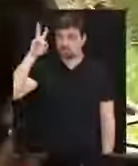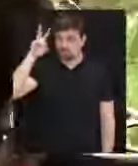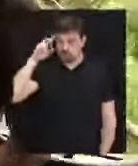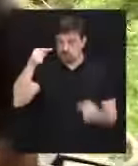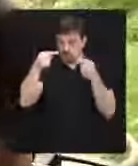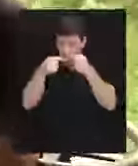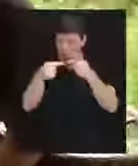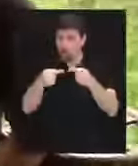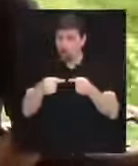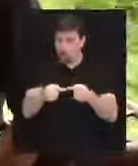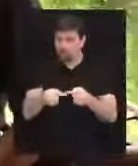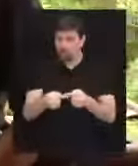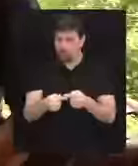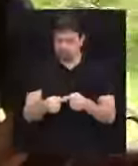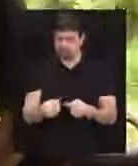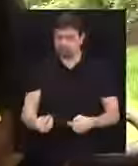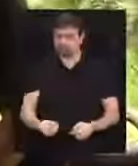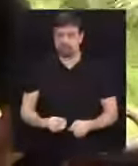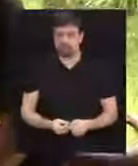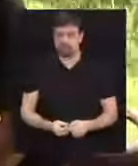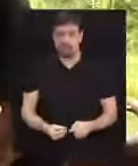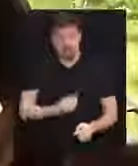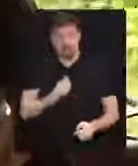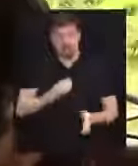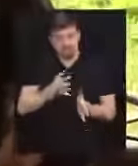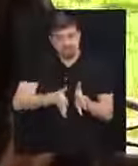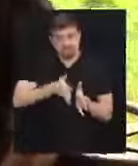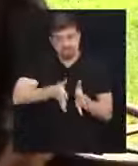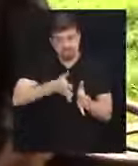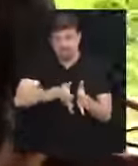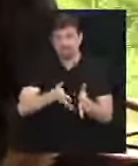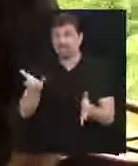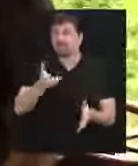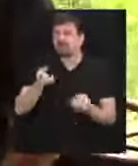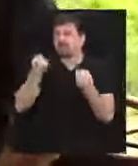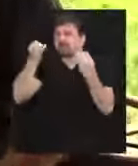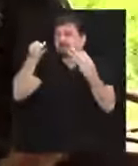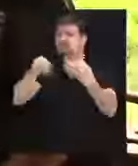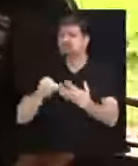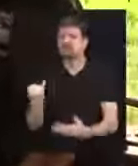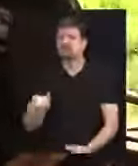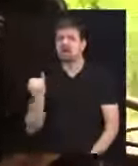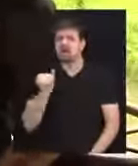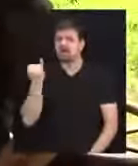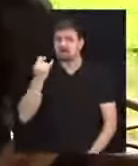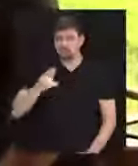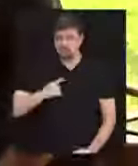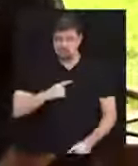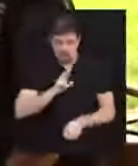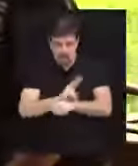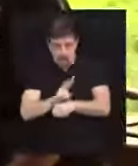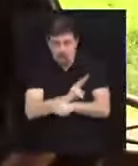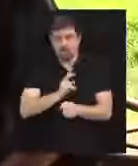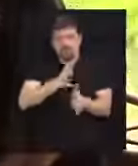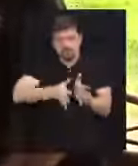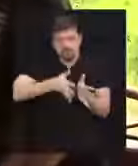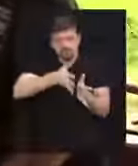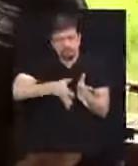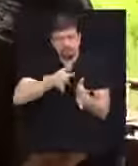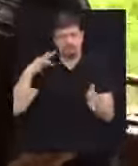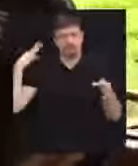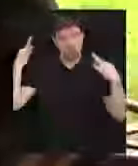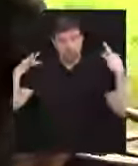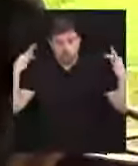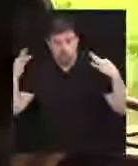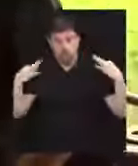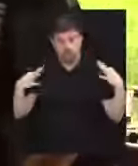própria história da cidade tem muito a ver com a questão do trem, né? E essa, eu queria que você falasse um pouco dessa importância de ter isso preservado hoje